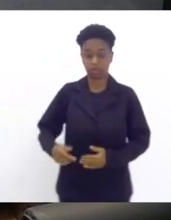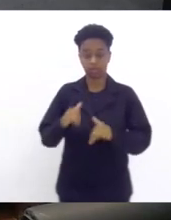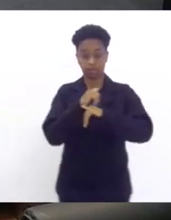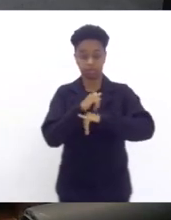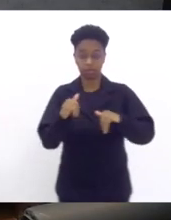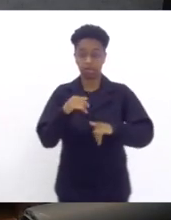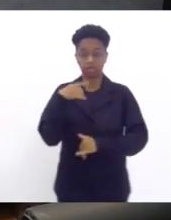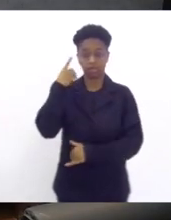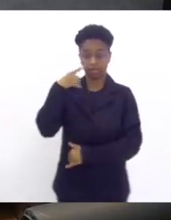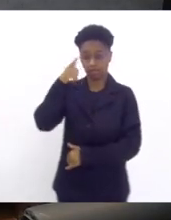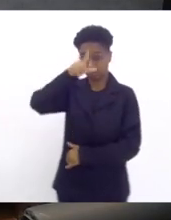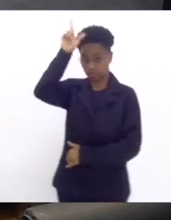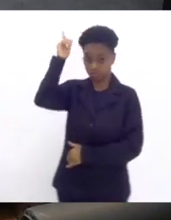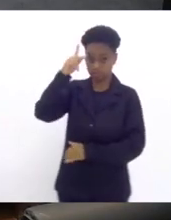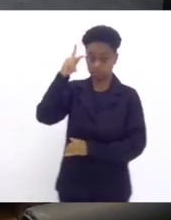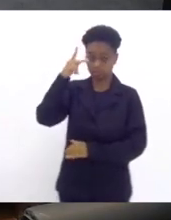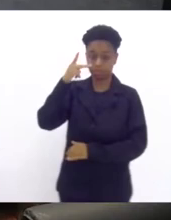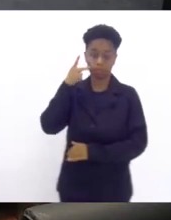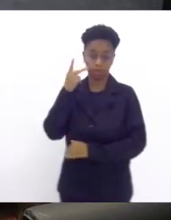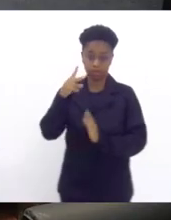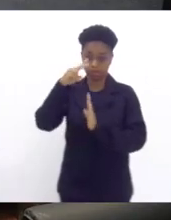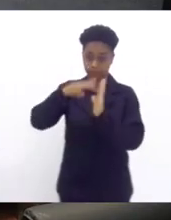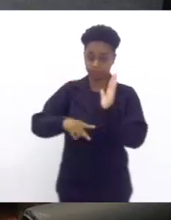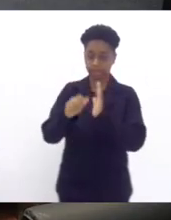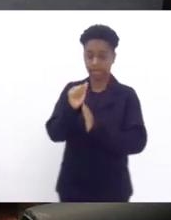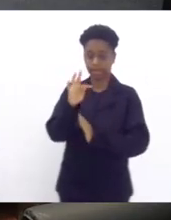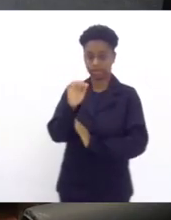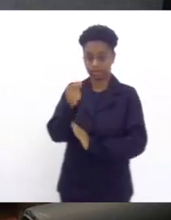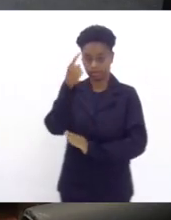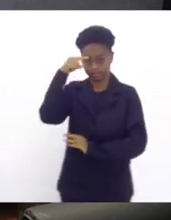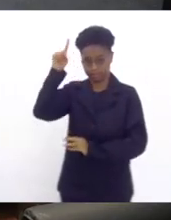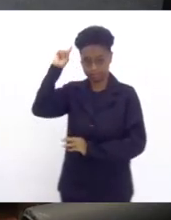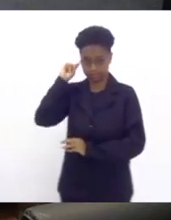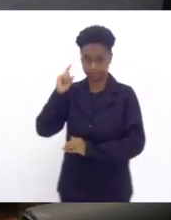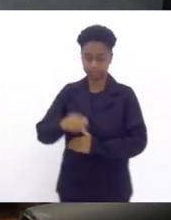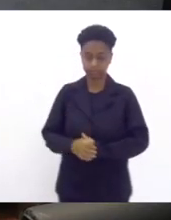Deputado Luiz Paulo vai fazer a leitura da ata da sessão anterior